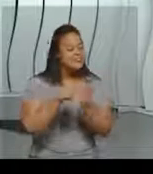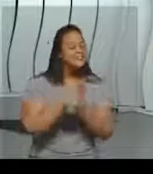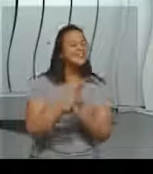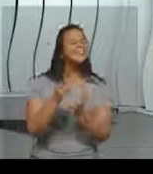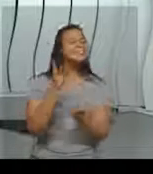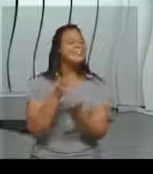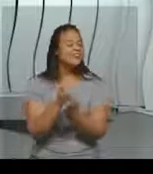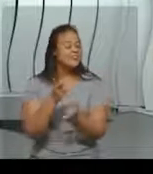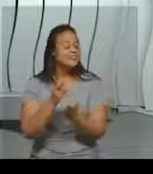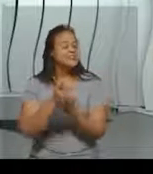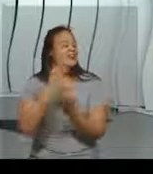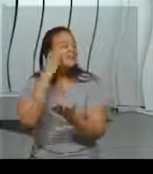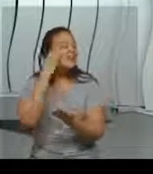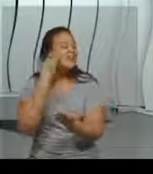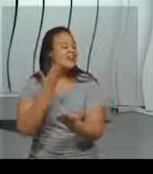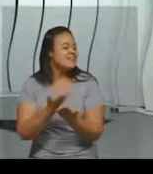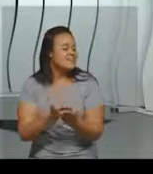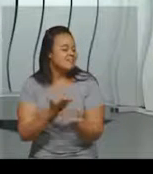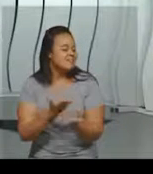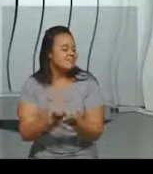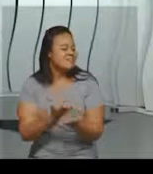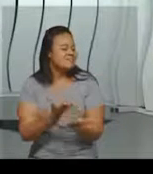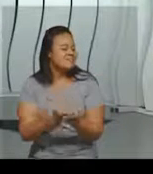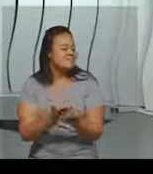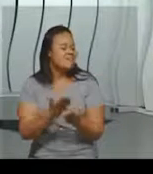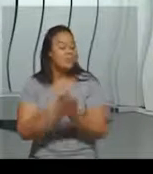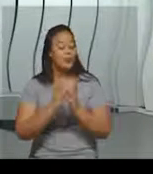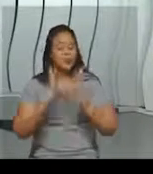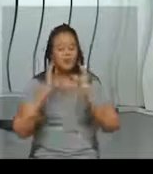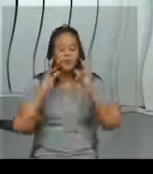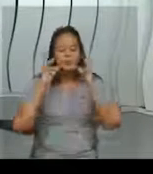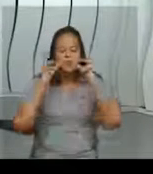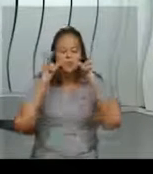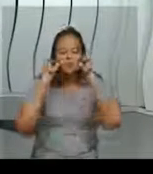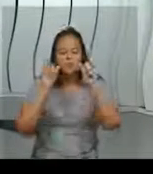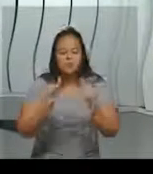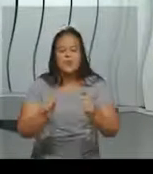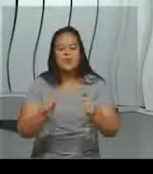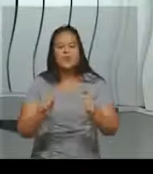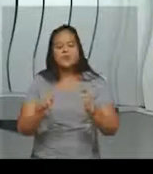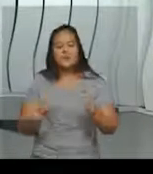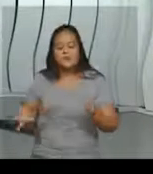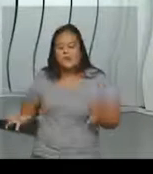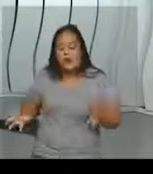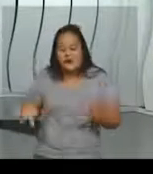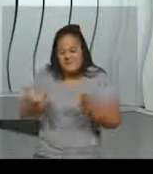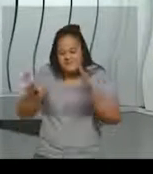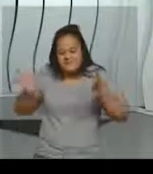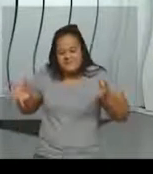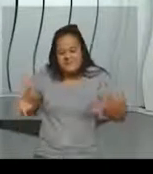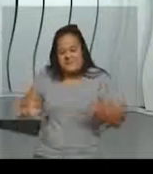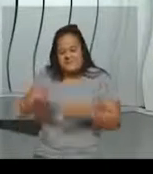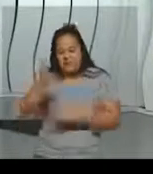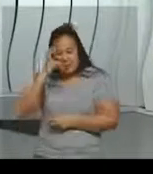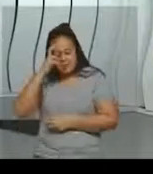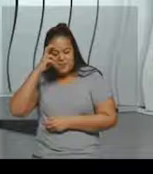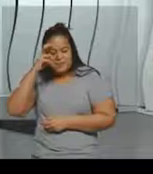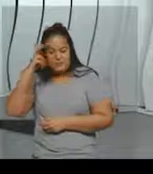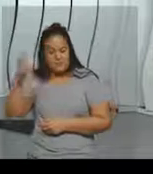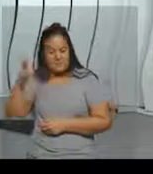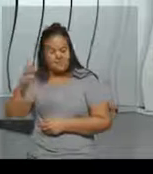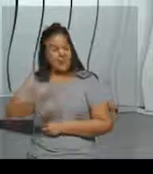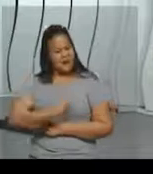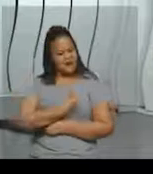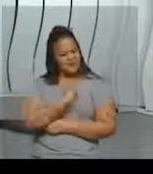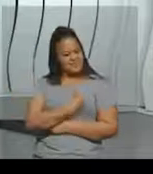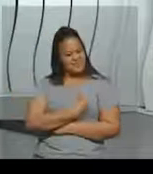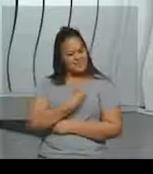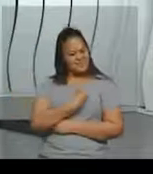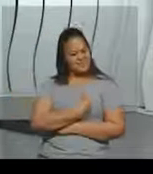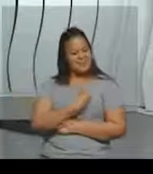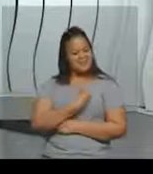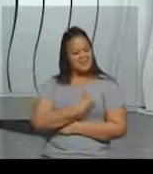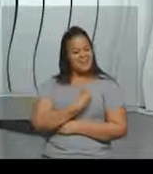continuar estudando todas essas manifestações artísticas e culturais que fazem parte, né,